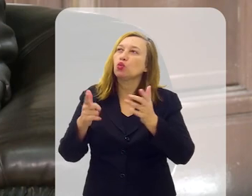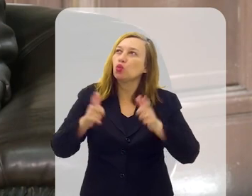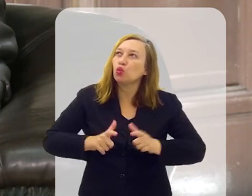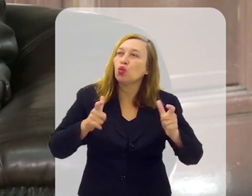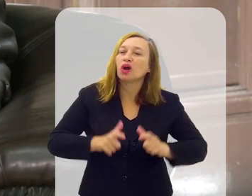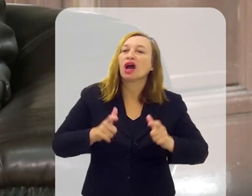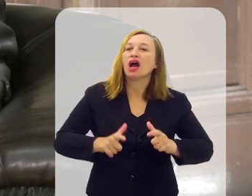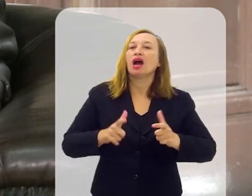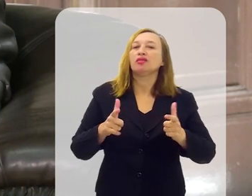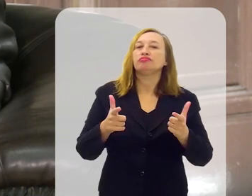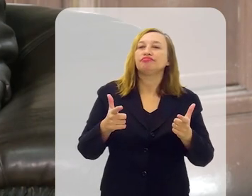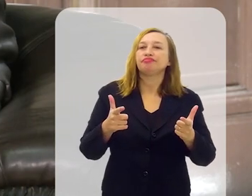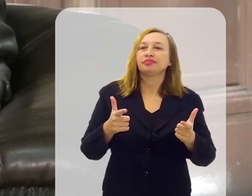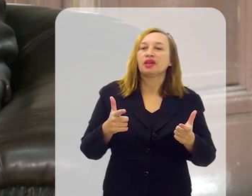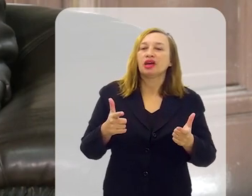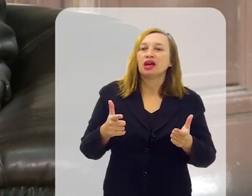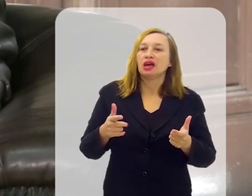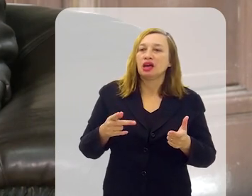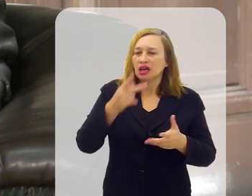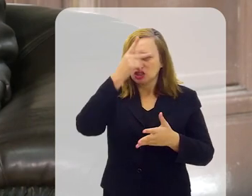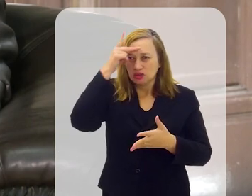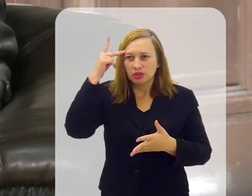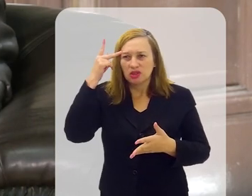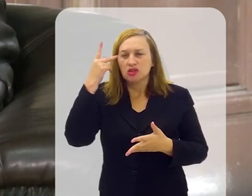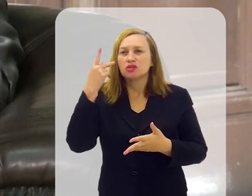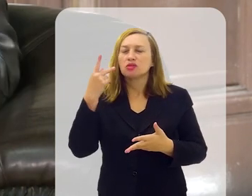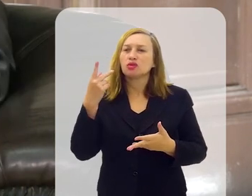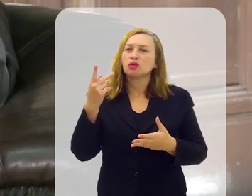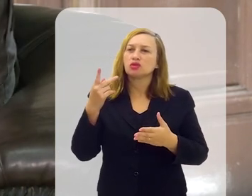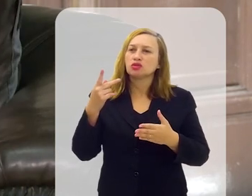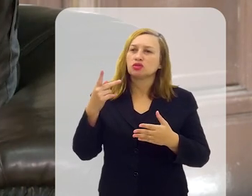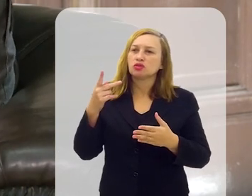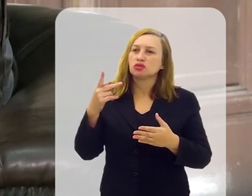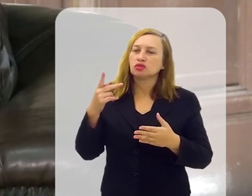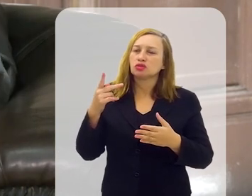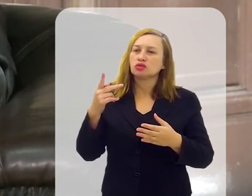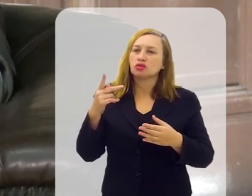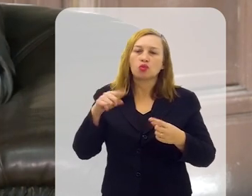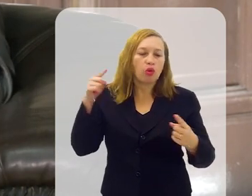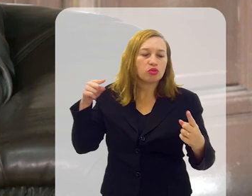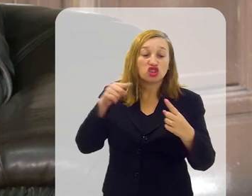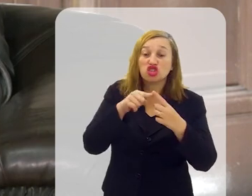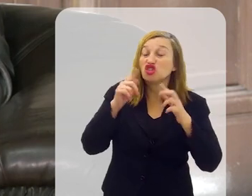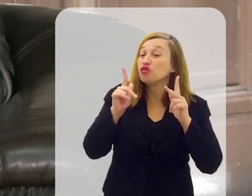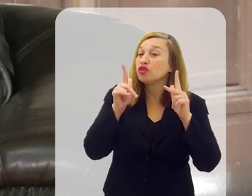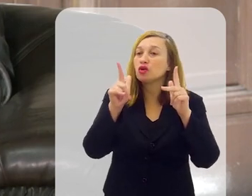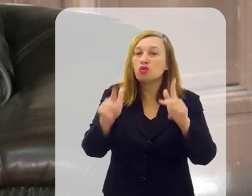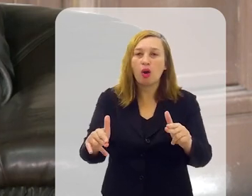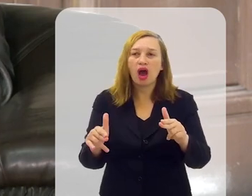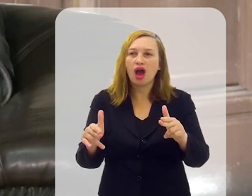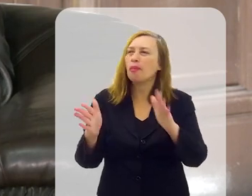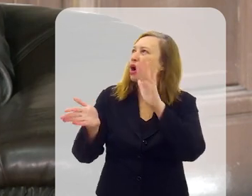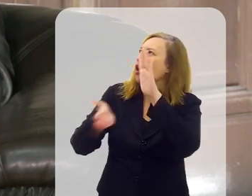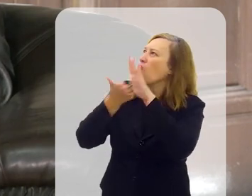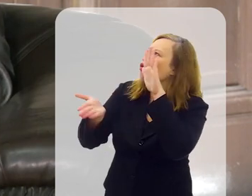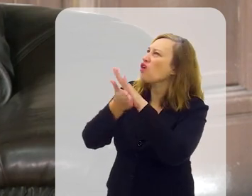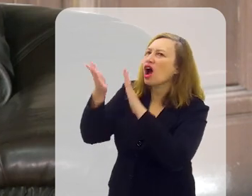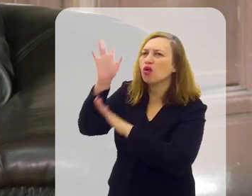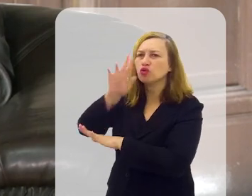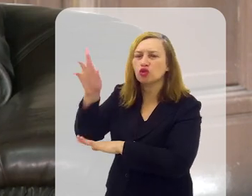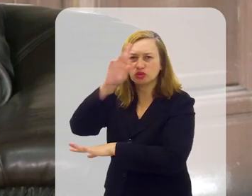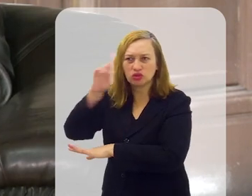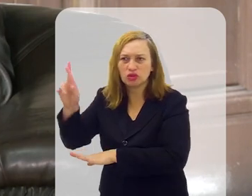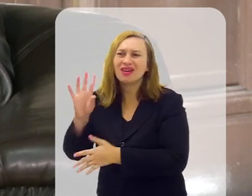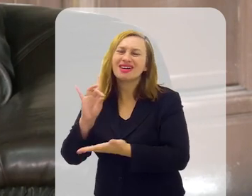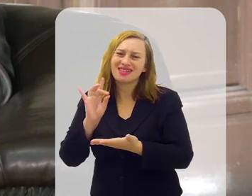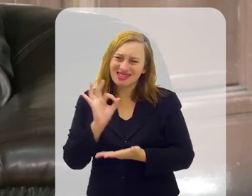um local onde as pessoas estão todas voltadas para o mesmo objetivo, sim, voltadas para louvar